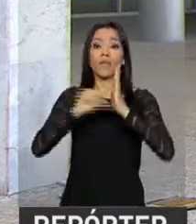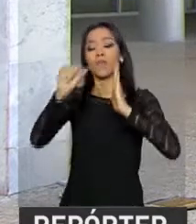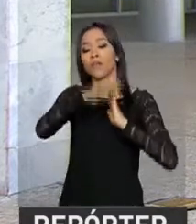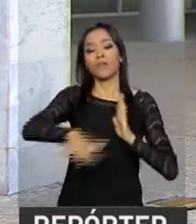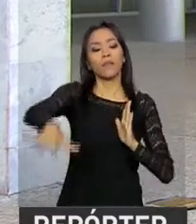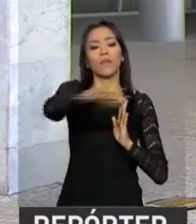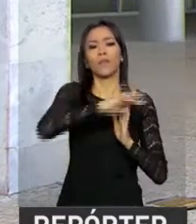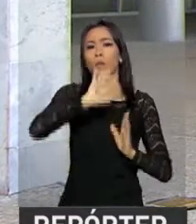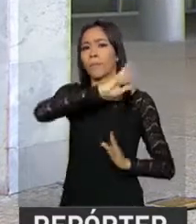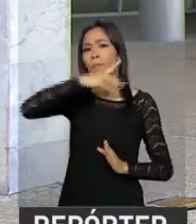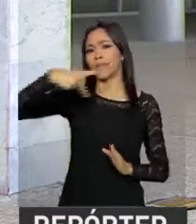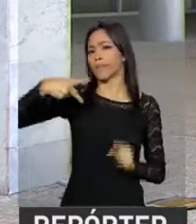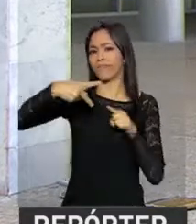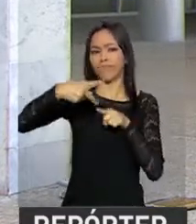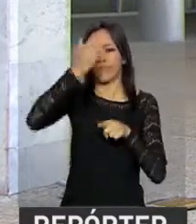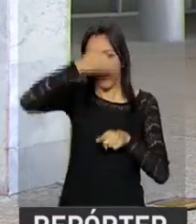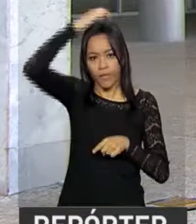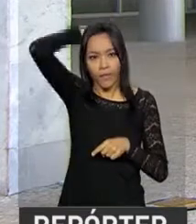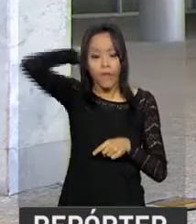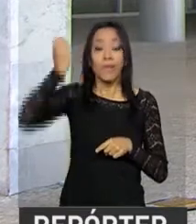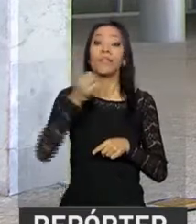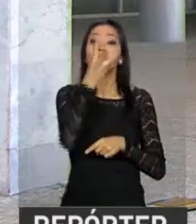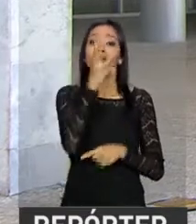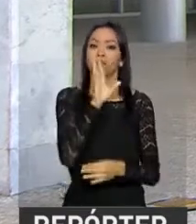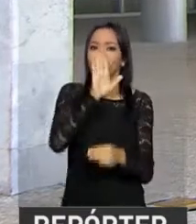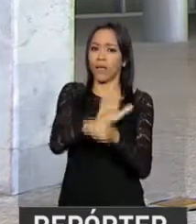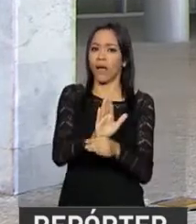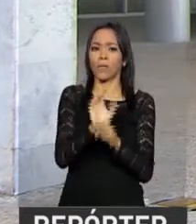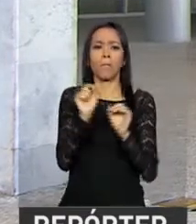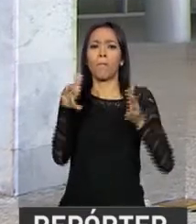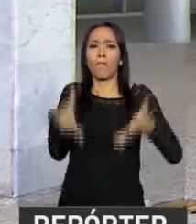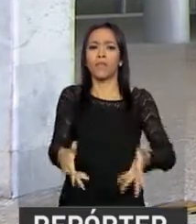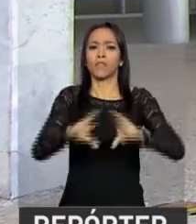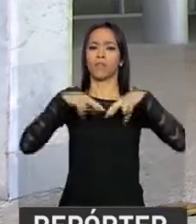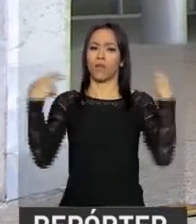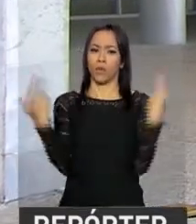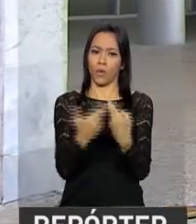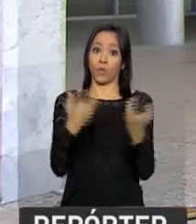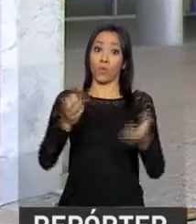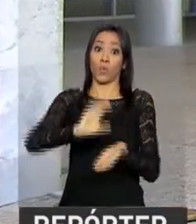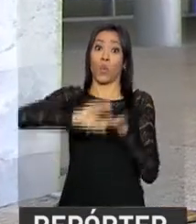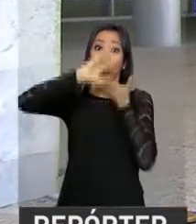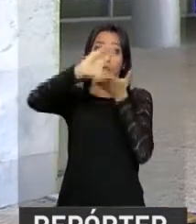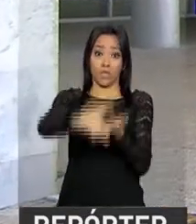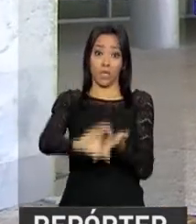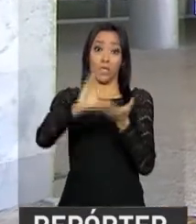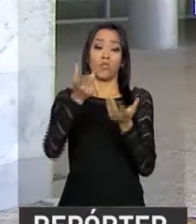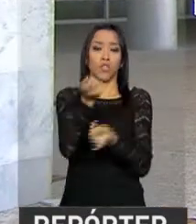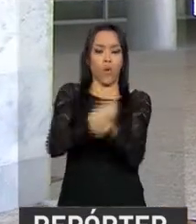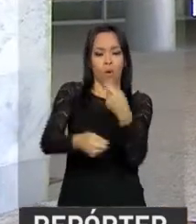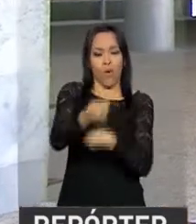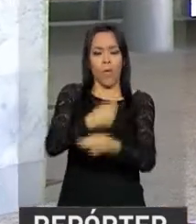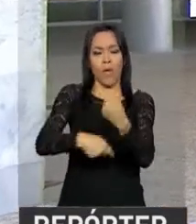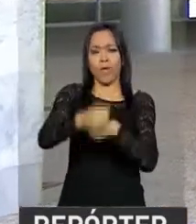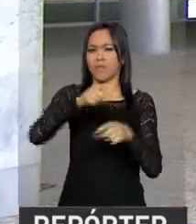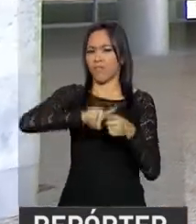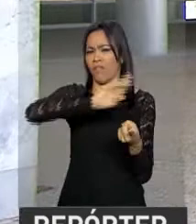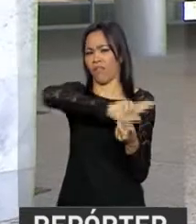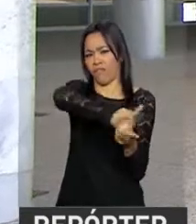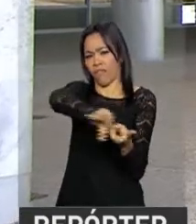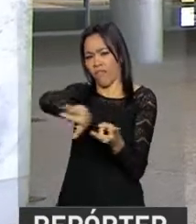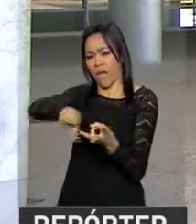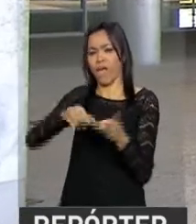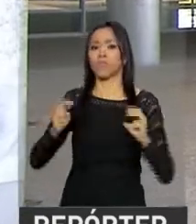planalto o presidente temer participa às três da tarde da reunião do conselho da câmara de comércio exterior a câmara formada por vários